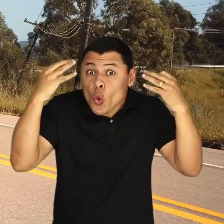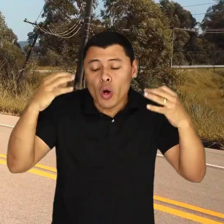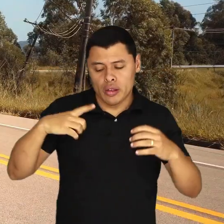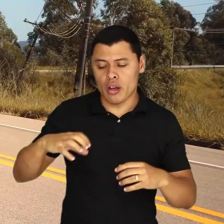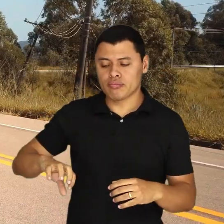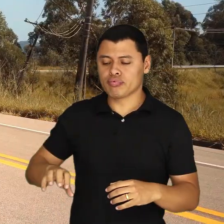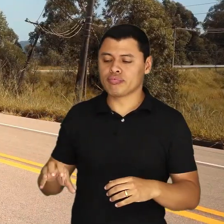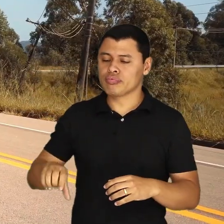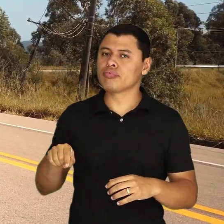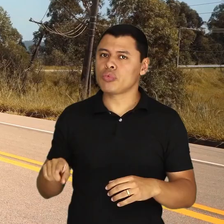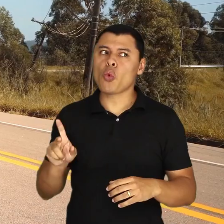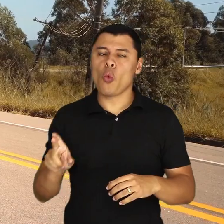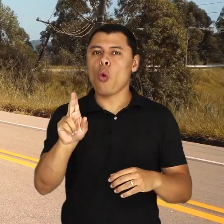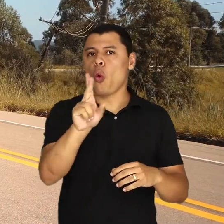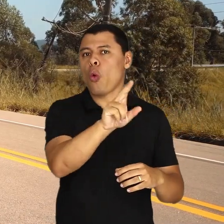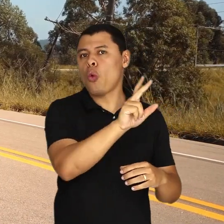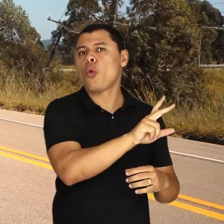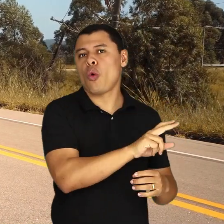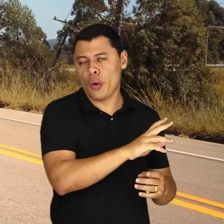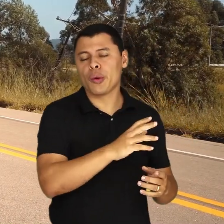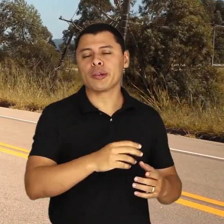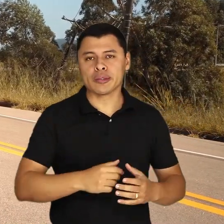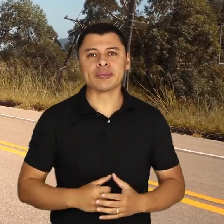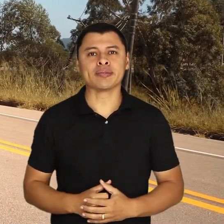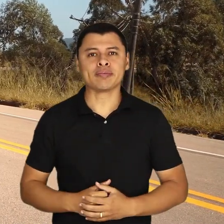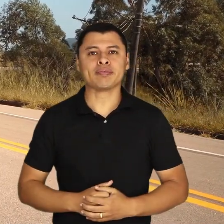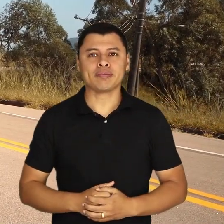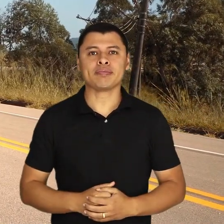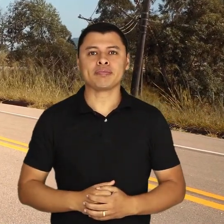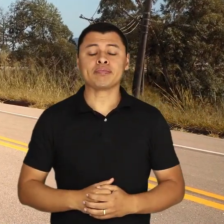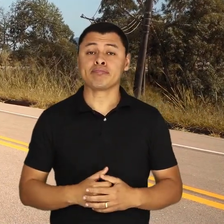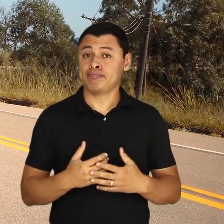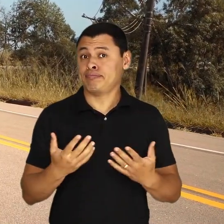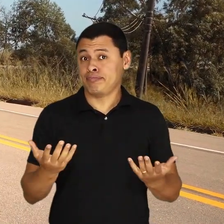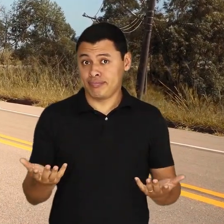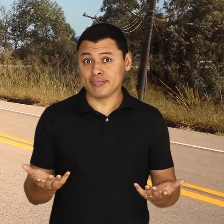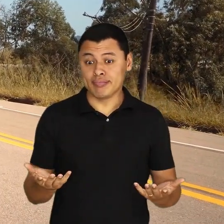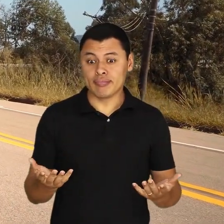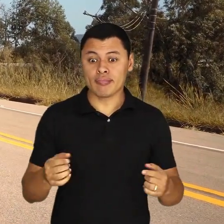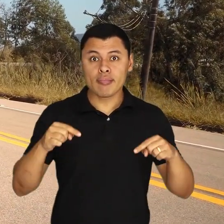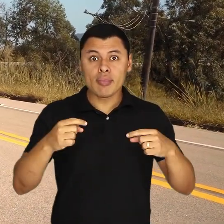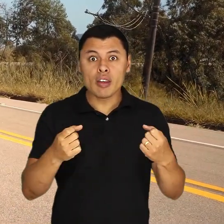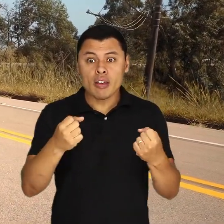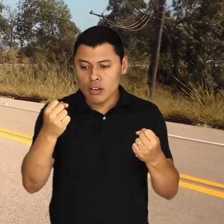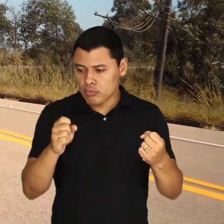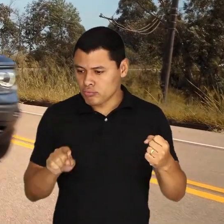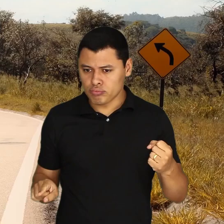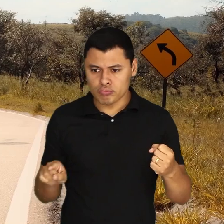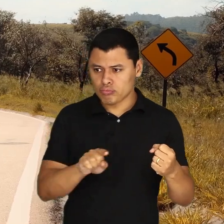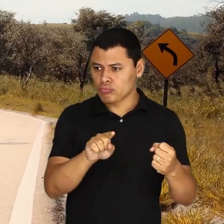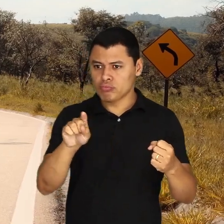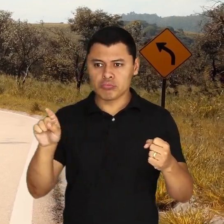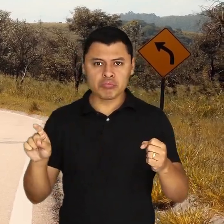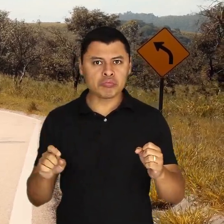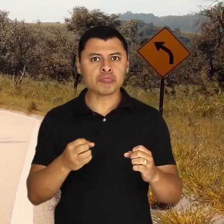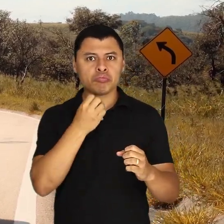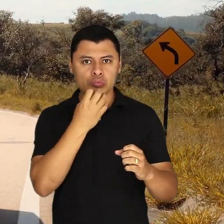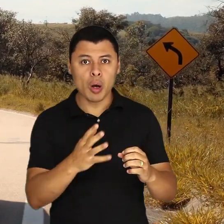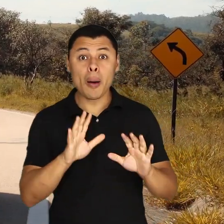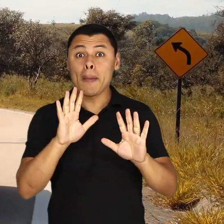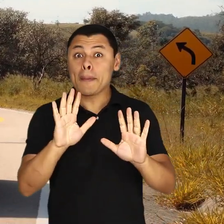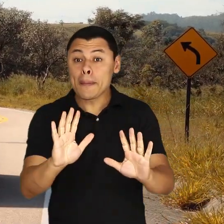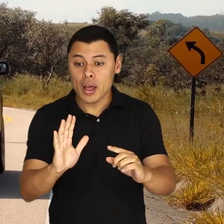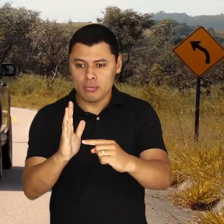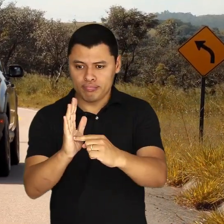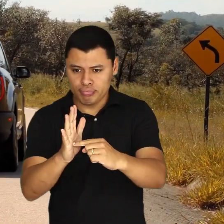premium hoje que não utilize o ZF8HP e seus desdobramentos, né? Então é uma combinação muito legal de powertrain, só